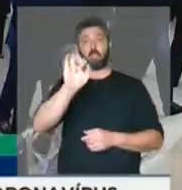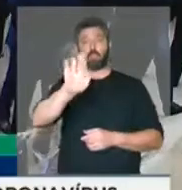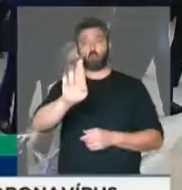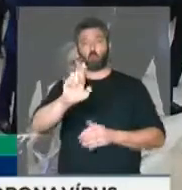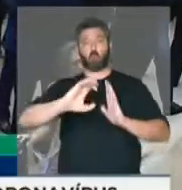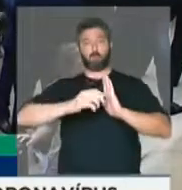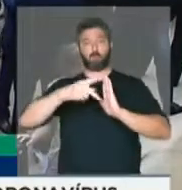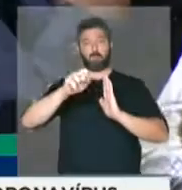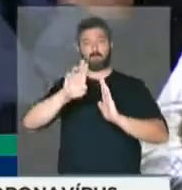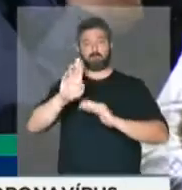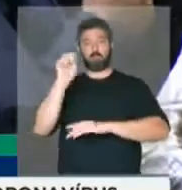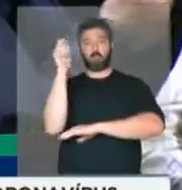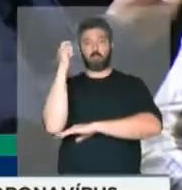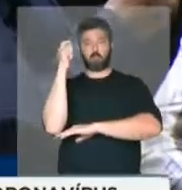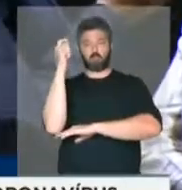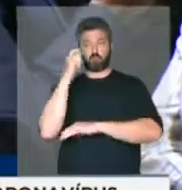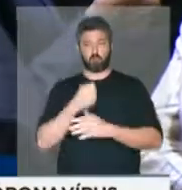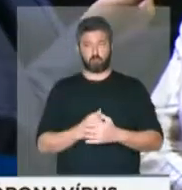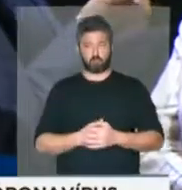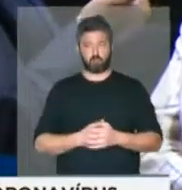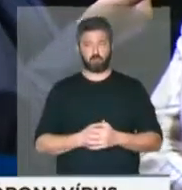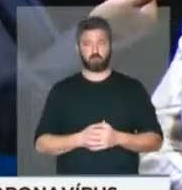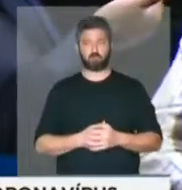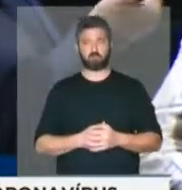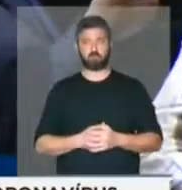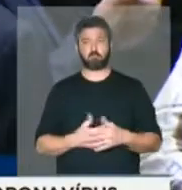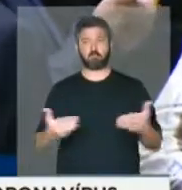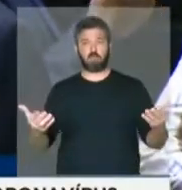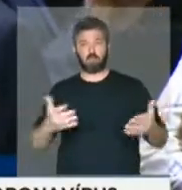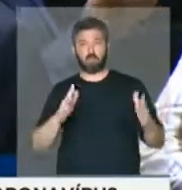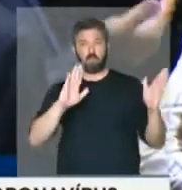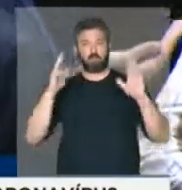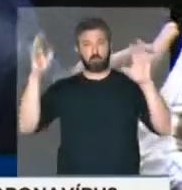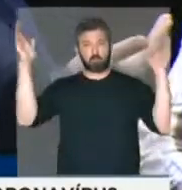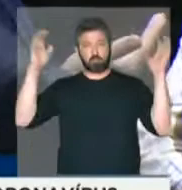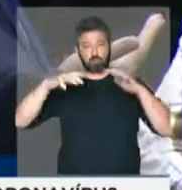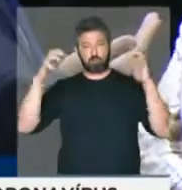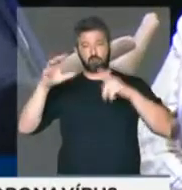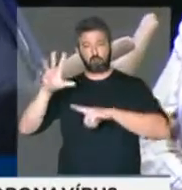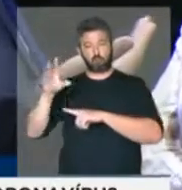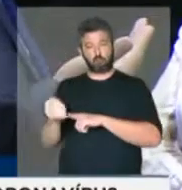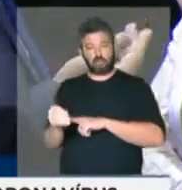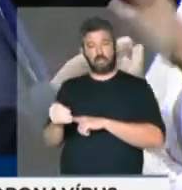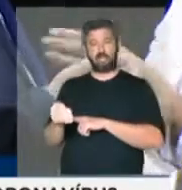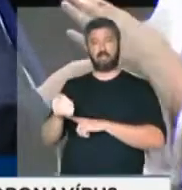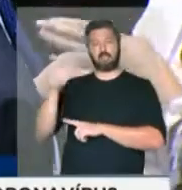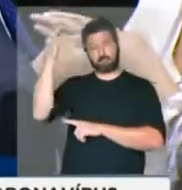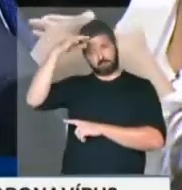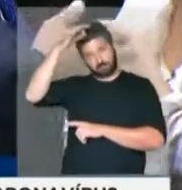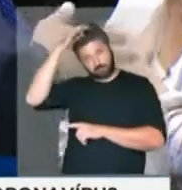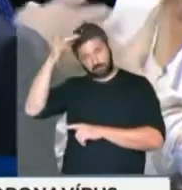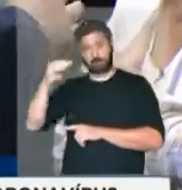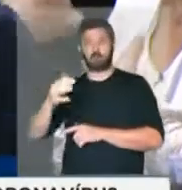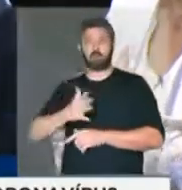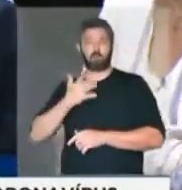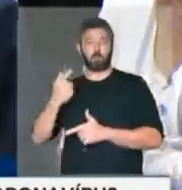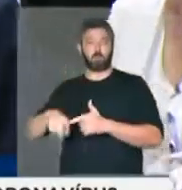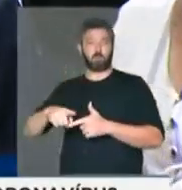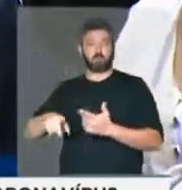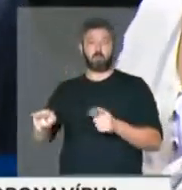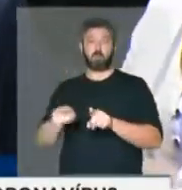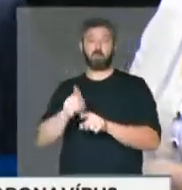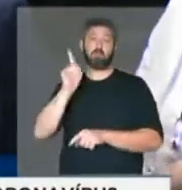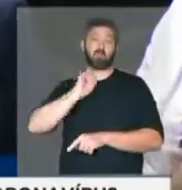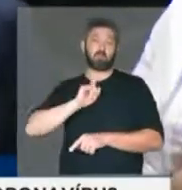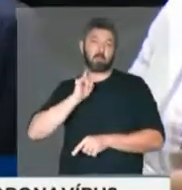PSB do estado do Rio Grande do Sul. Enchentes, chuvarada, desastre no Sudeste, Espírito Santo,